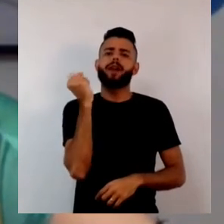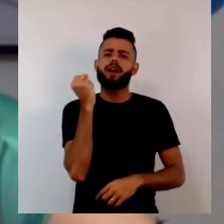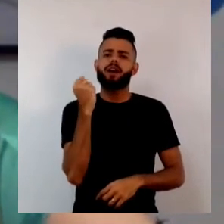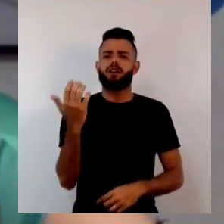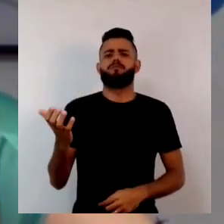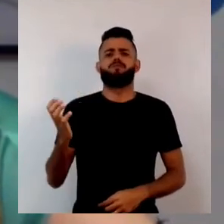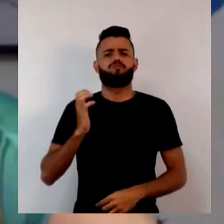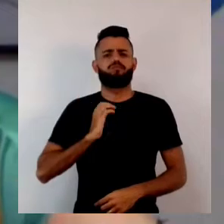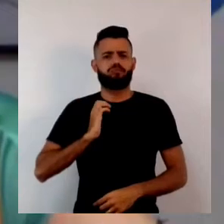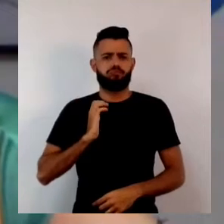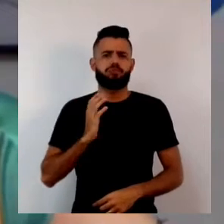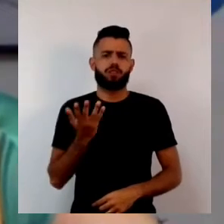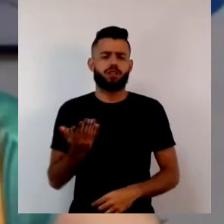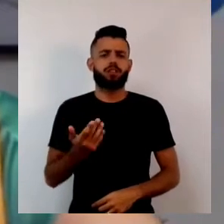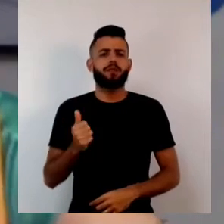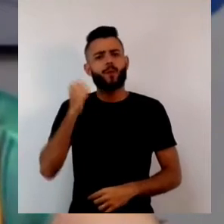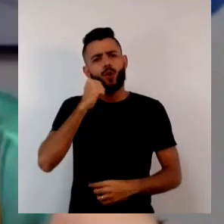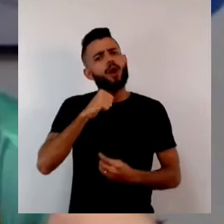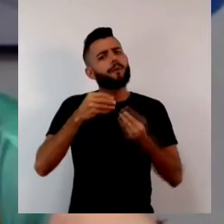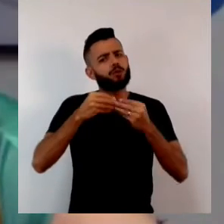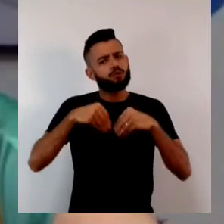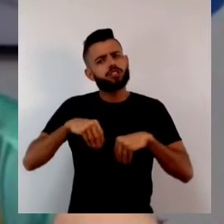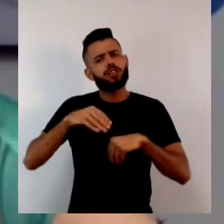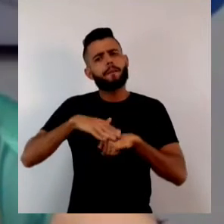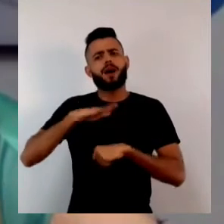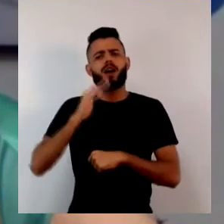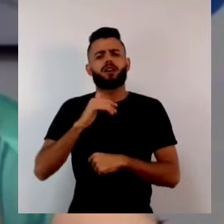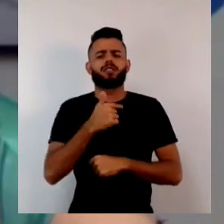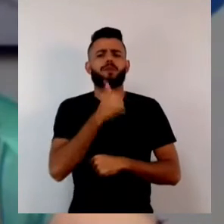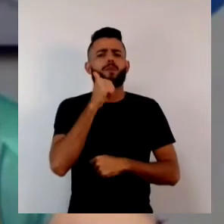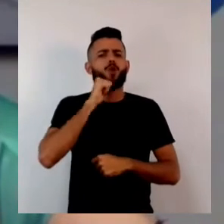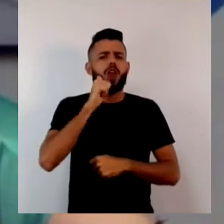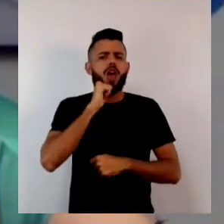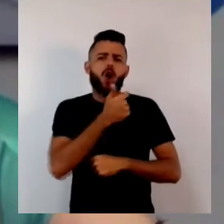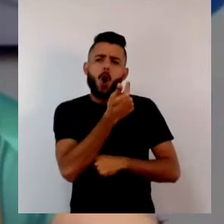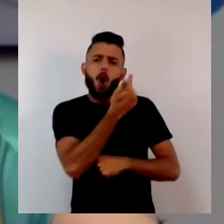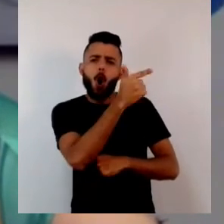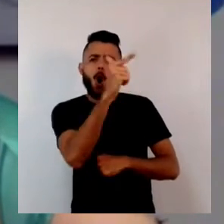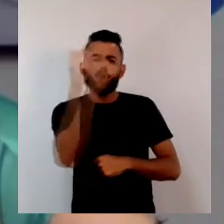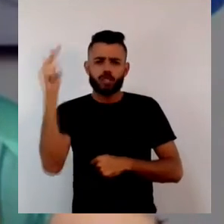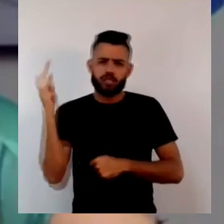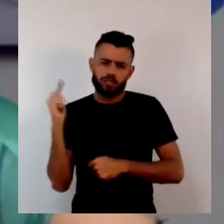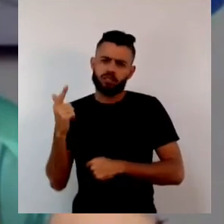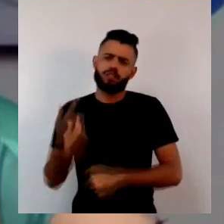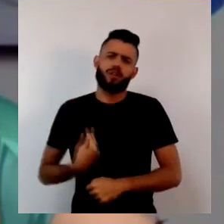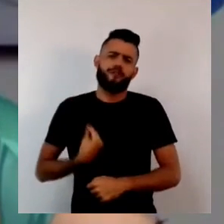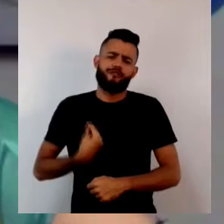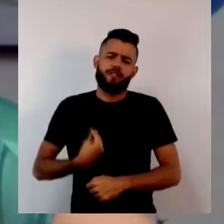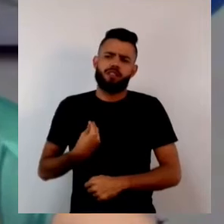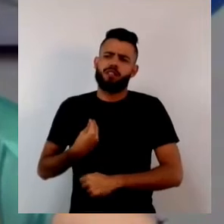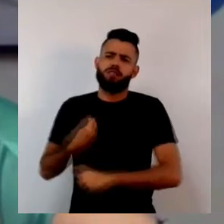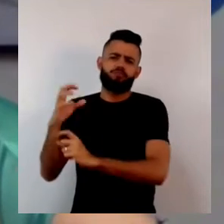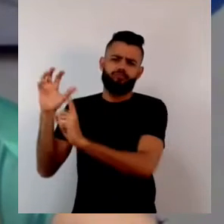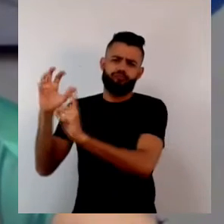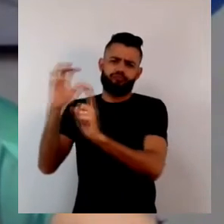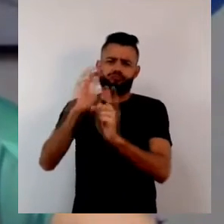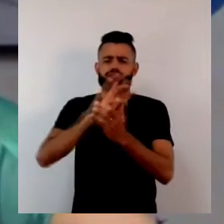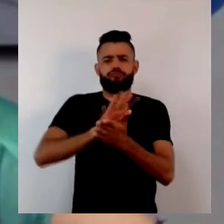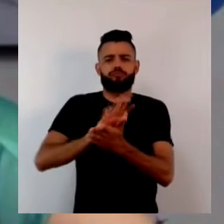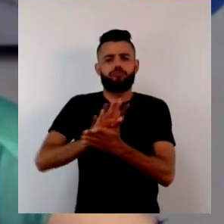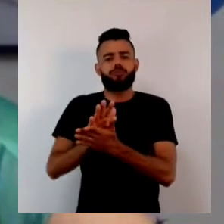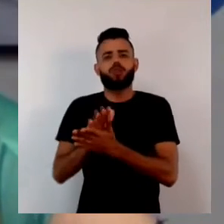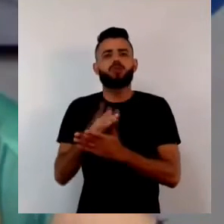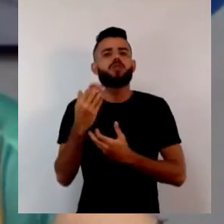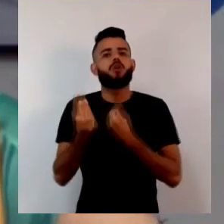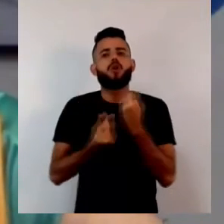prejudica muito mais outras mulheres que têm outros recortes de opressão. Então, como que a gente consegue produzir uma comunicação em que